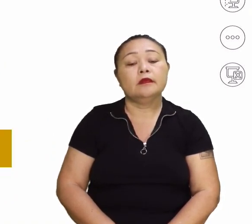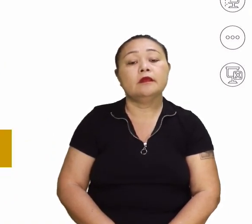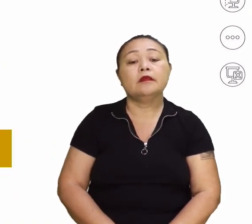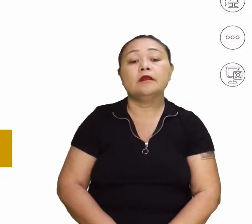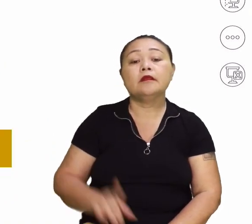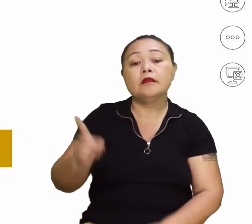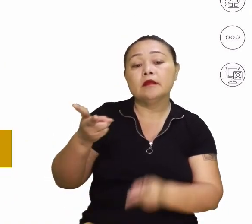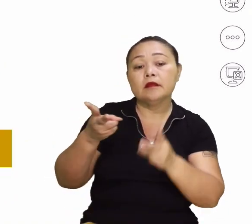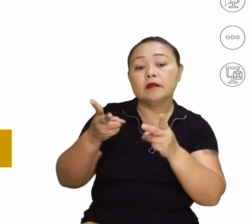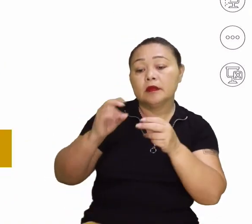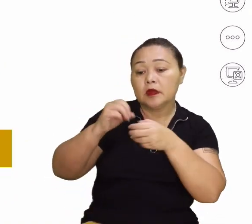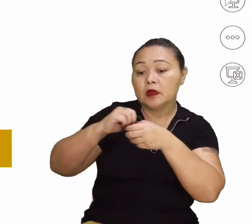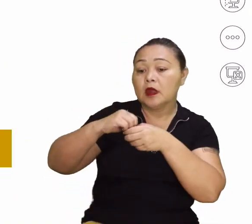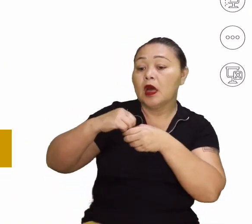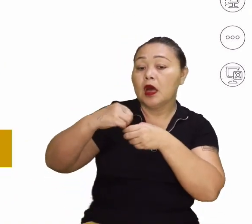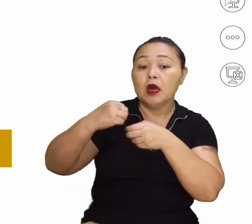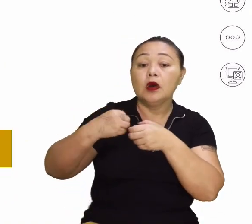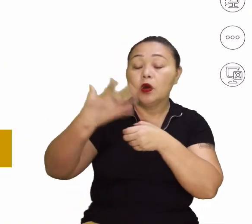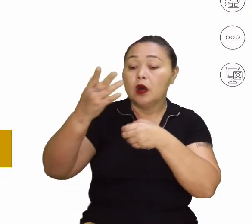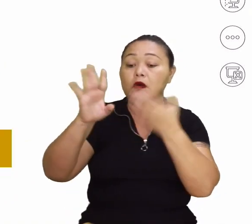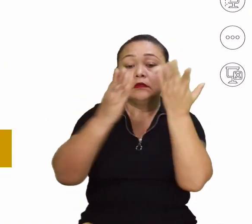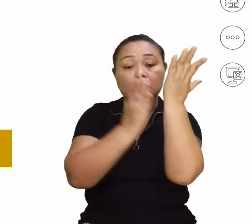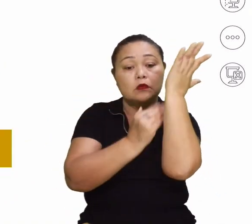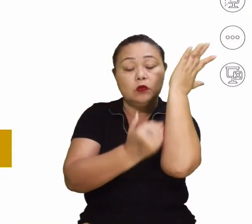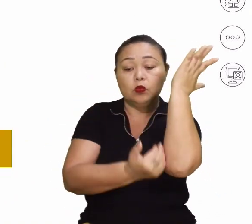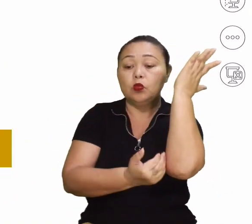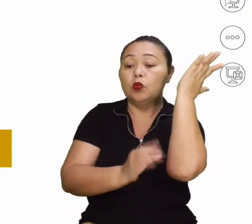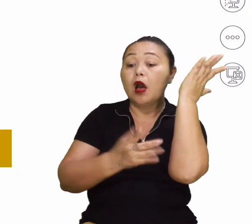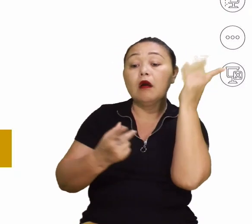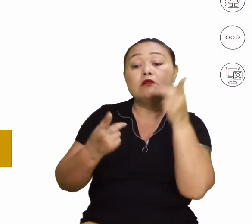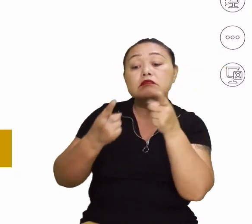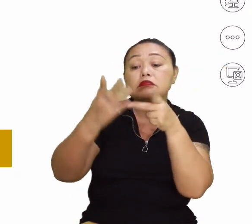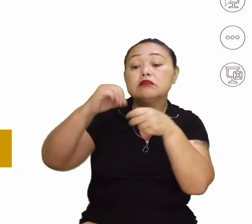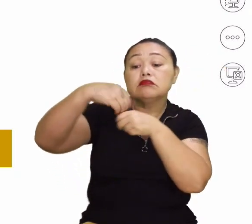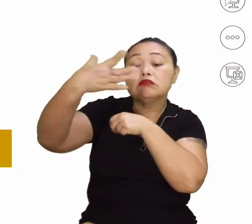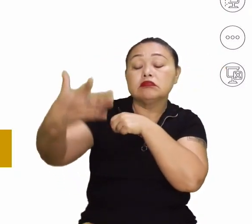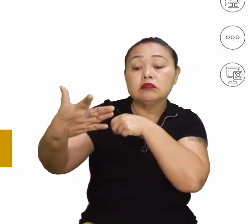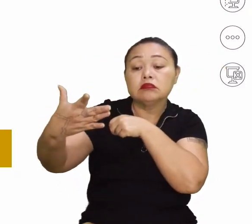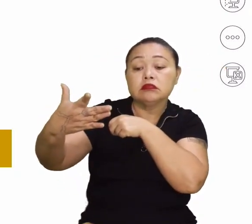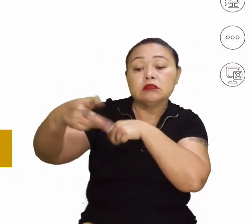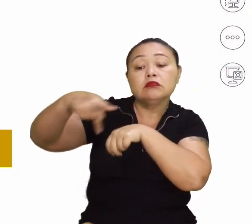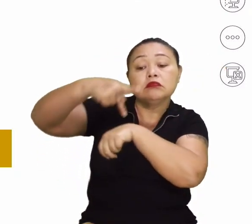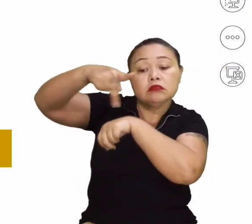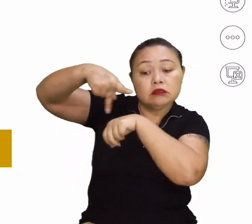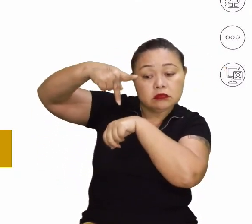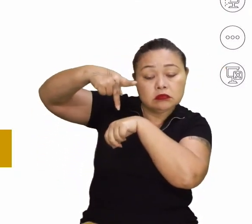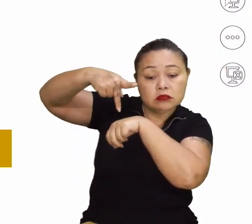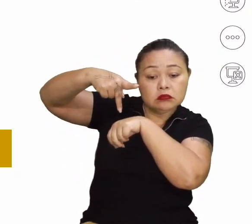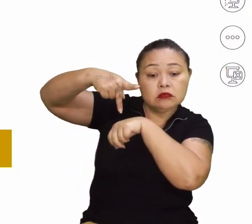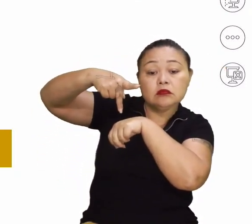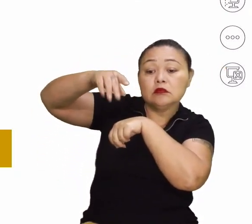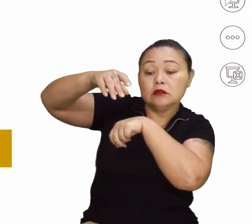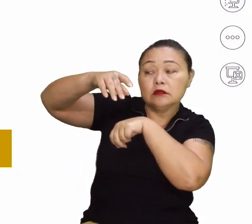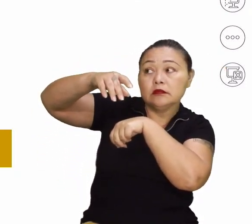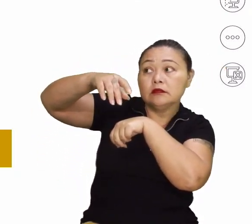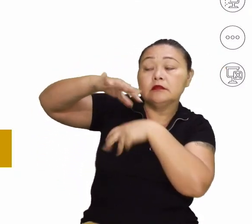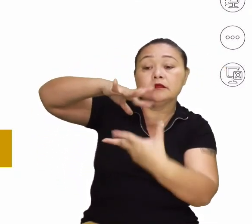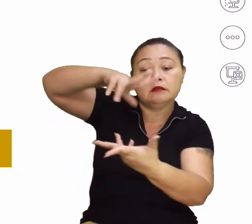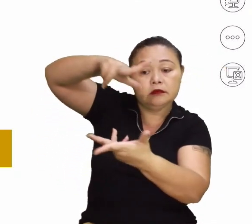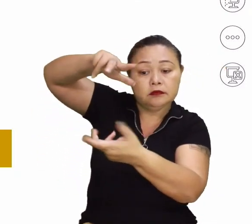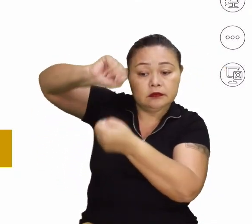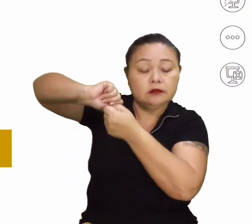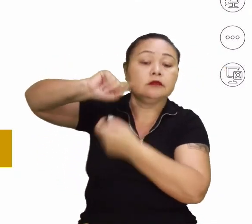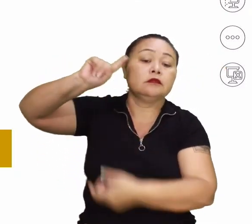E sobre a exportação da madeira, professor, a madeira vai para outros lugares do Brasil, do mundo,